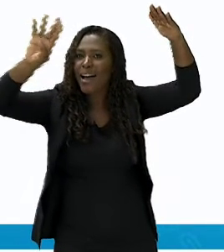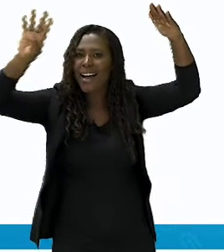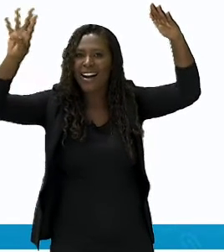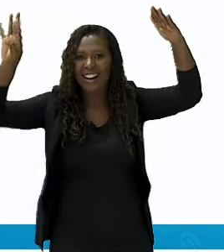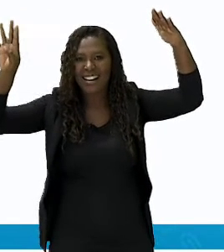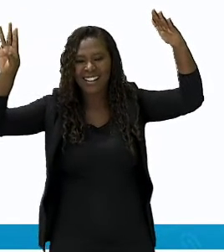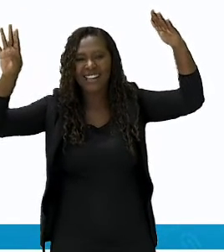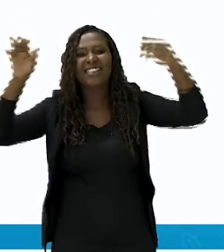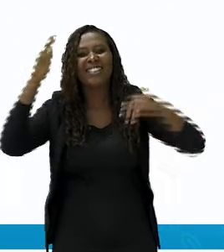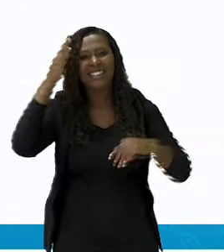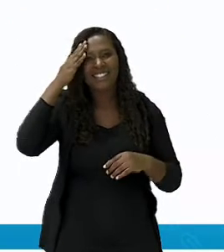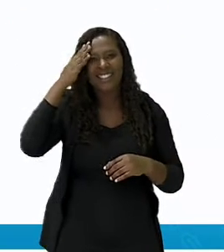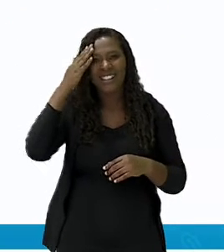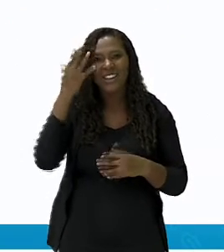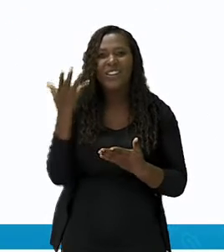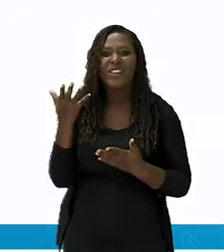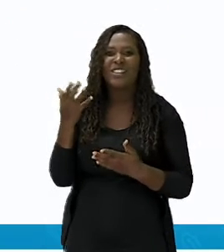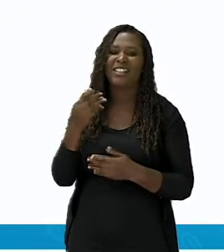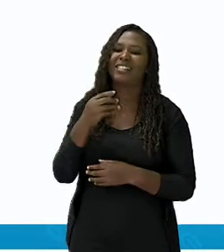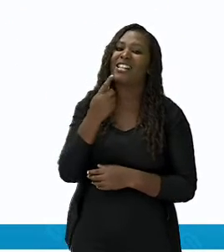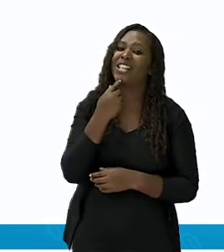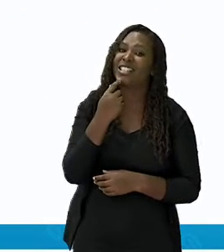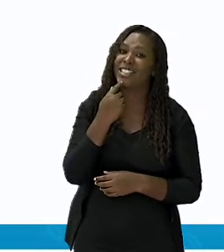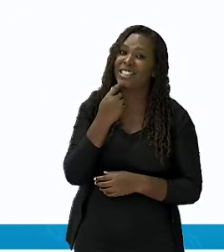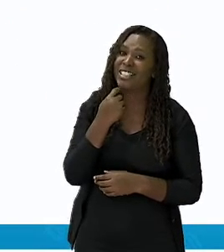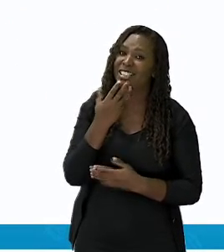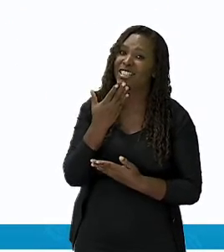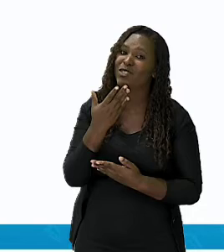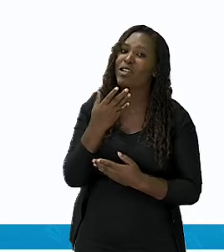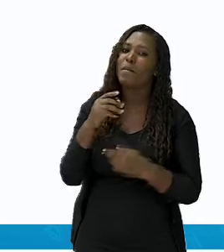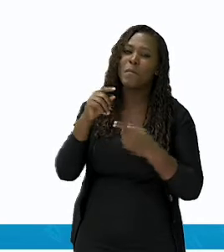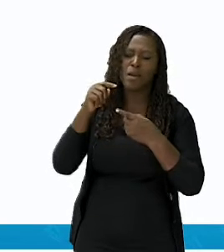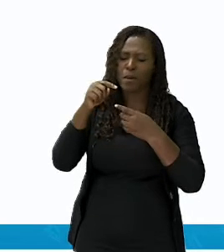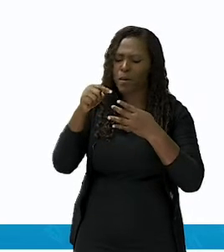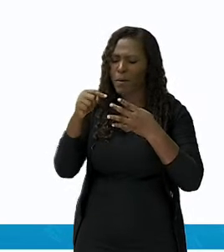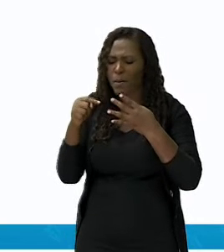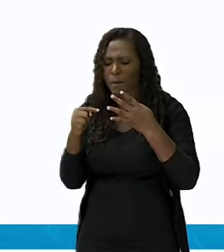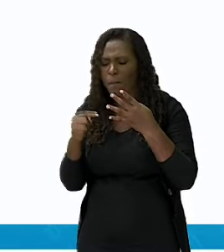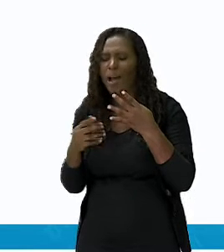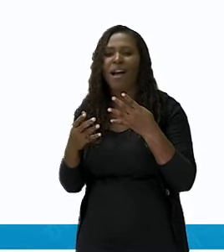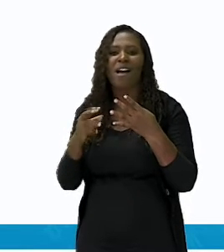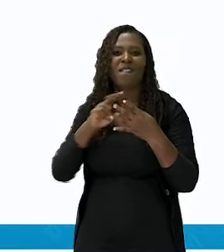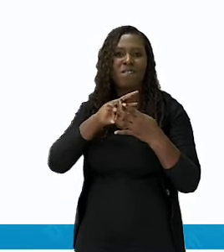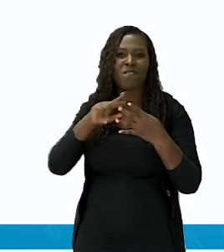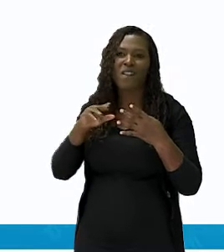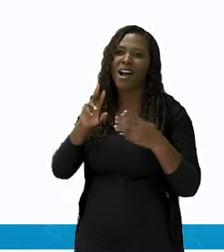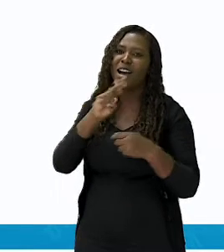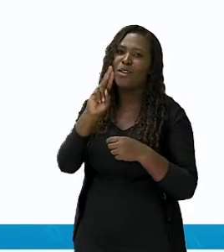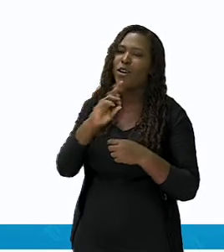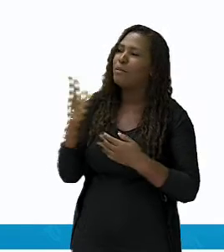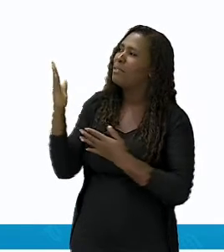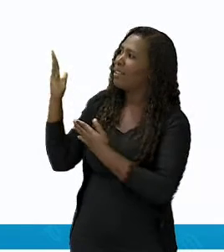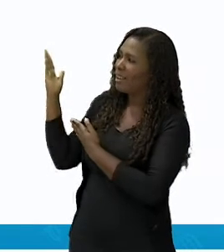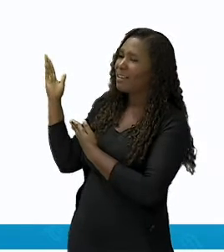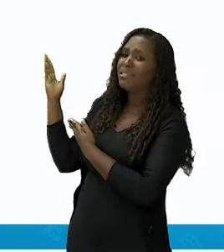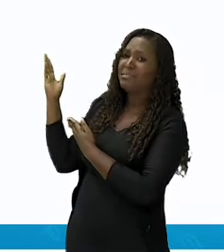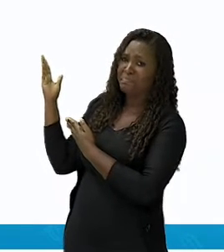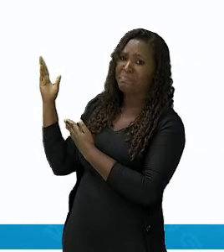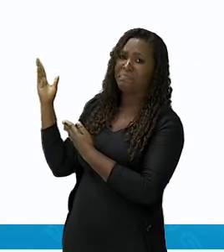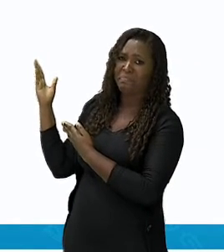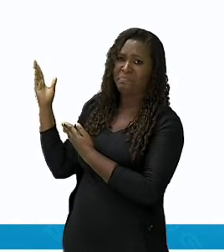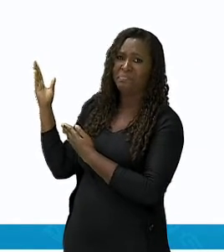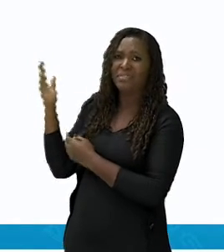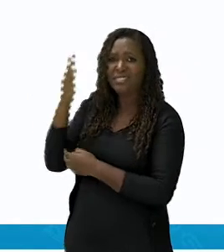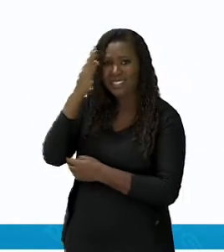azul, o anil e o violeta. As cores são muito interessantes. Sir Isaac Newton fez o primeiro